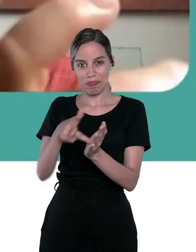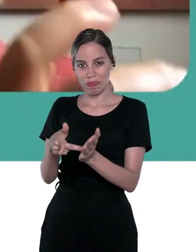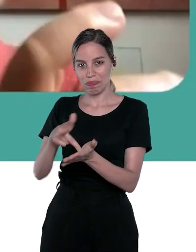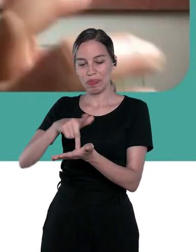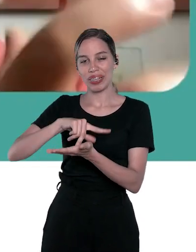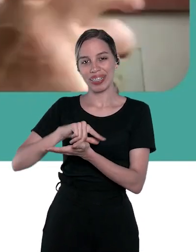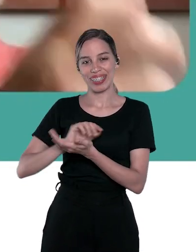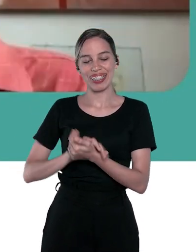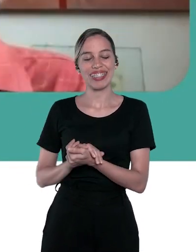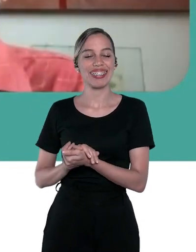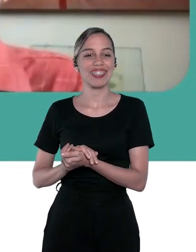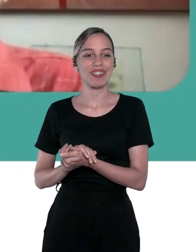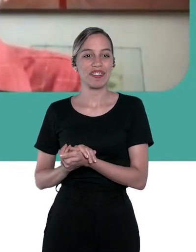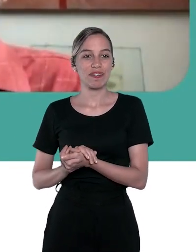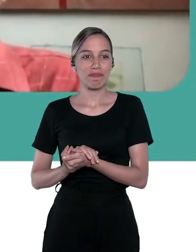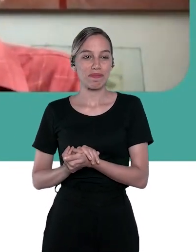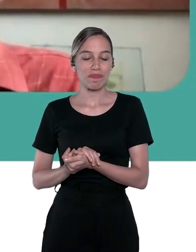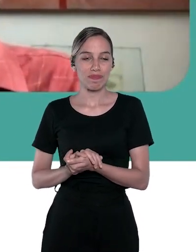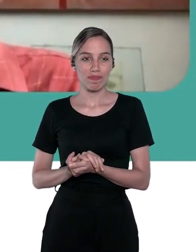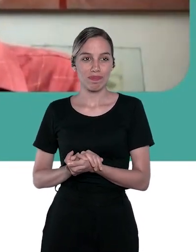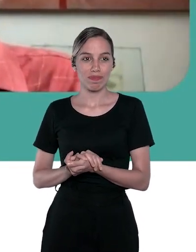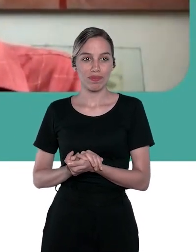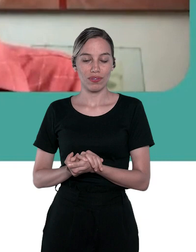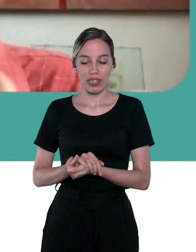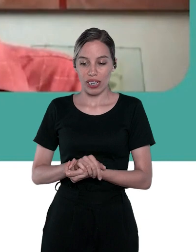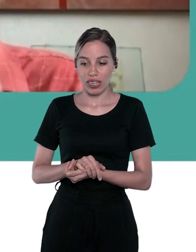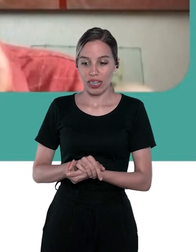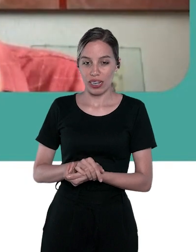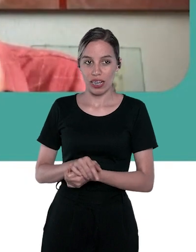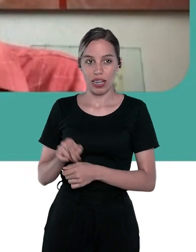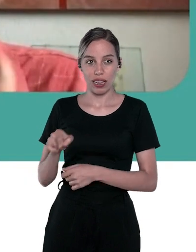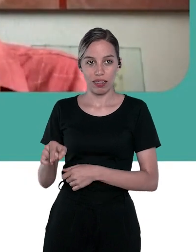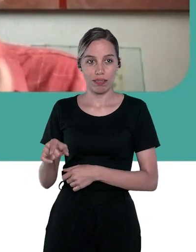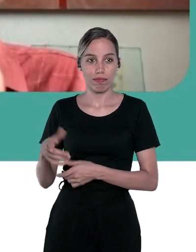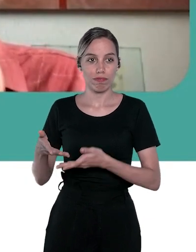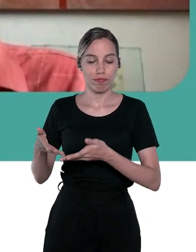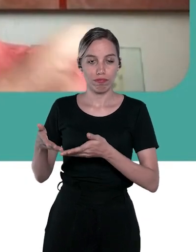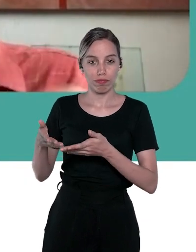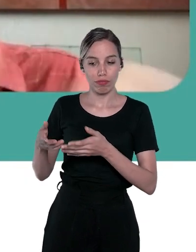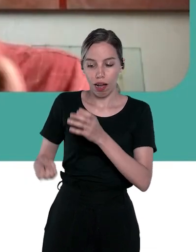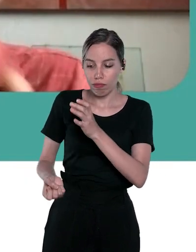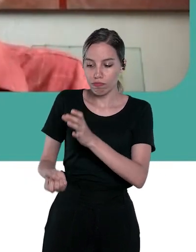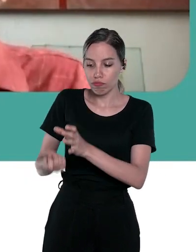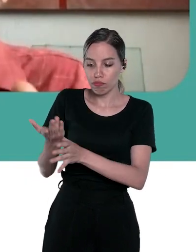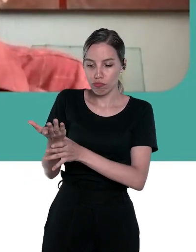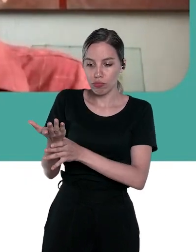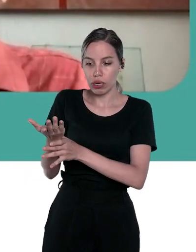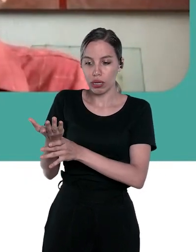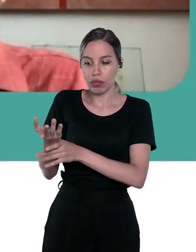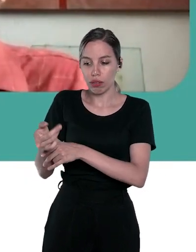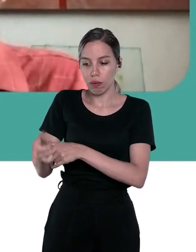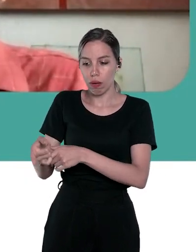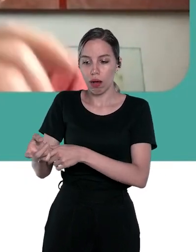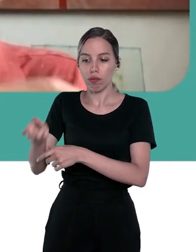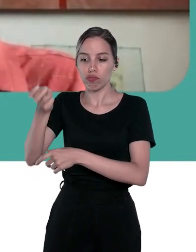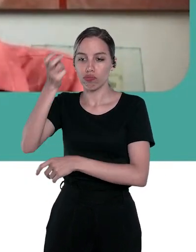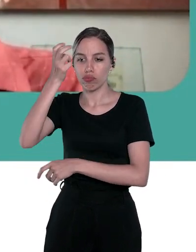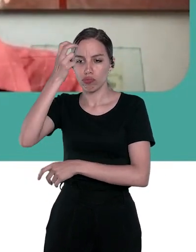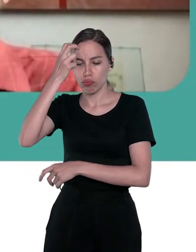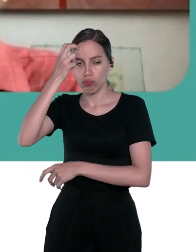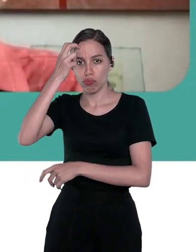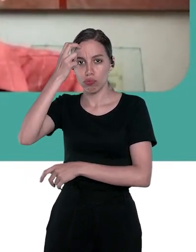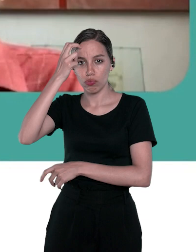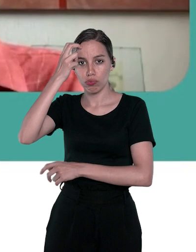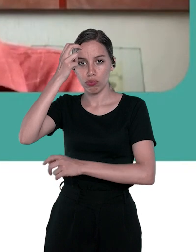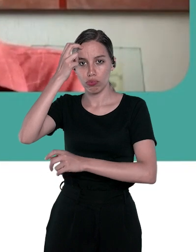nasceu nesse clima, nessa atmosfera de revitalização da cultura mineira em